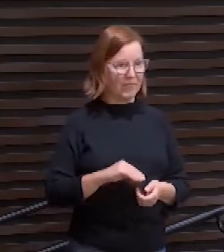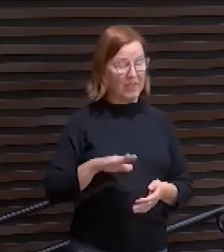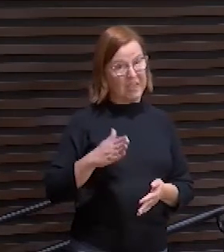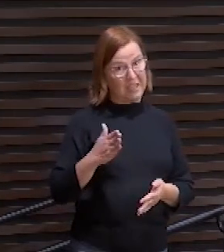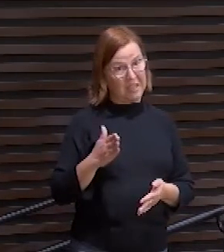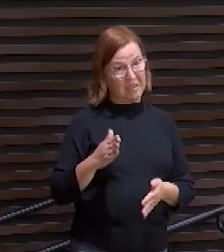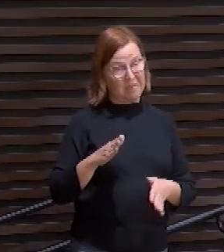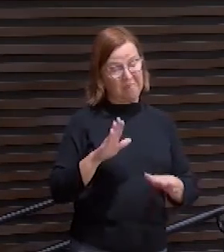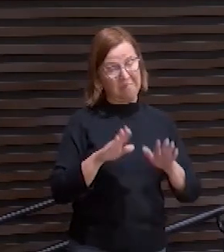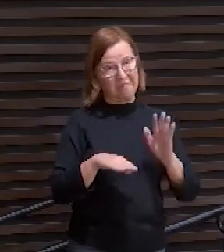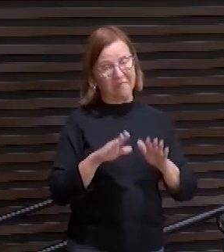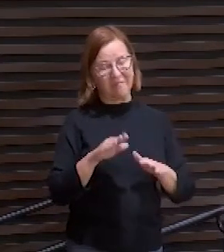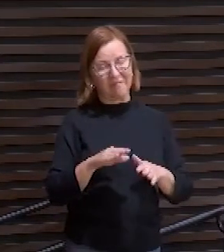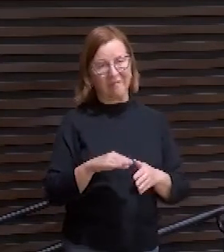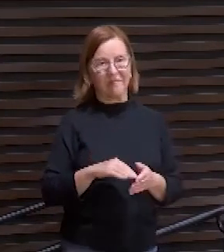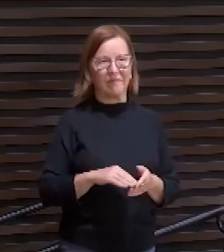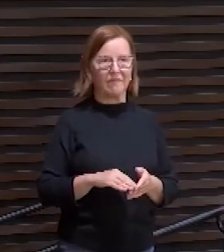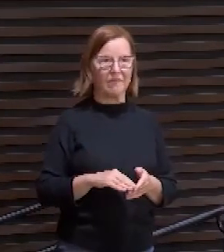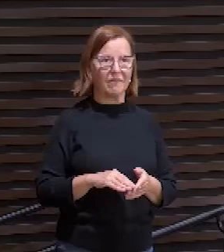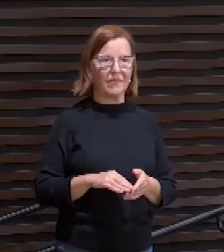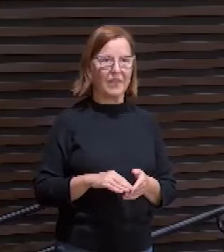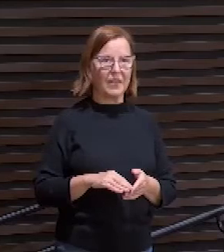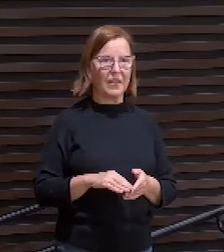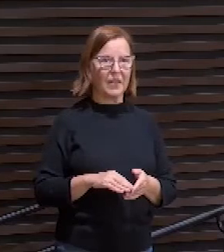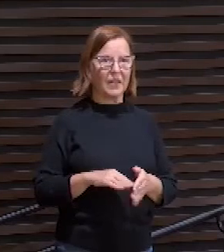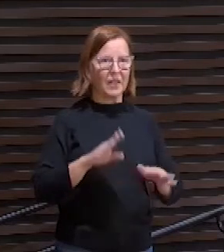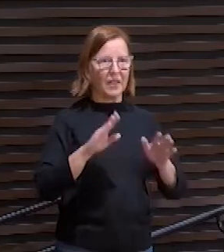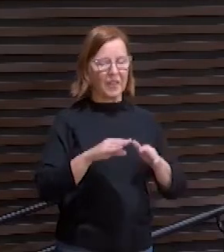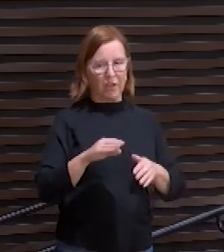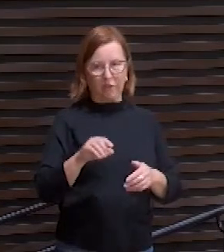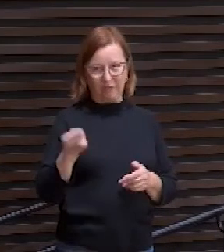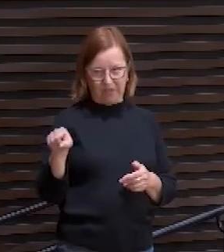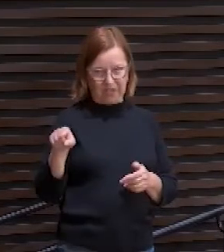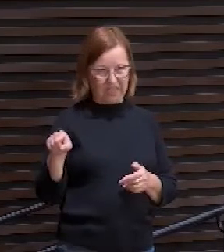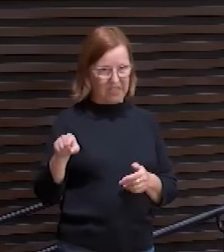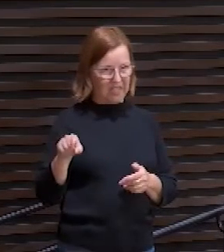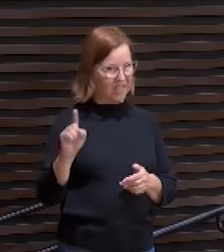provavelmente, né, como eu falei aqui, ele talvez não tenha ouvido o Sermão do Monte.